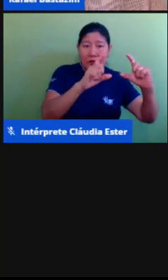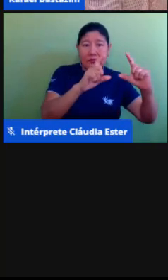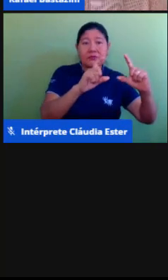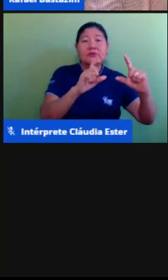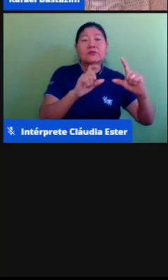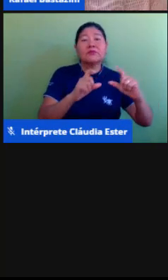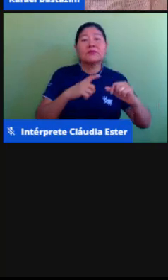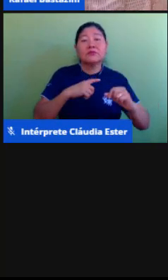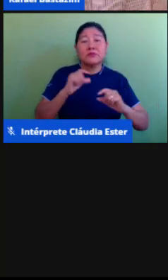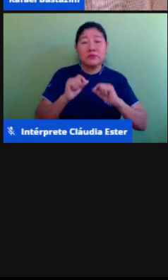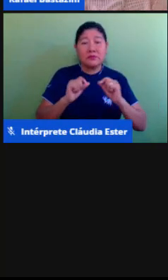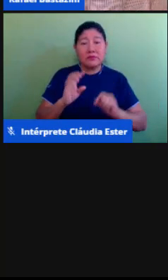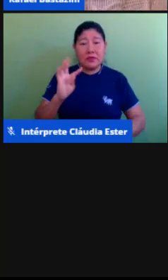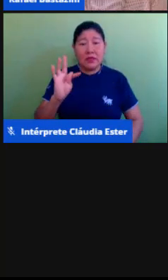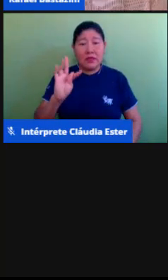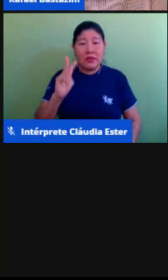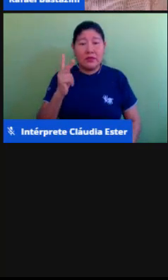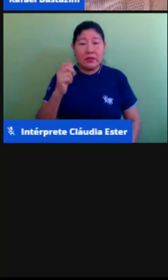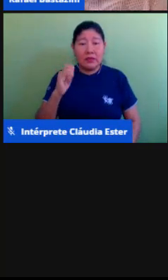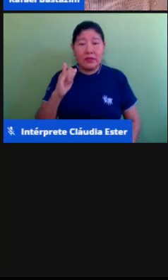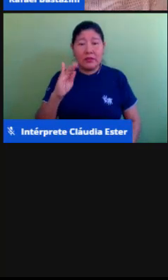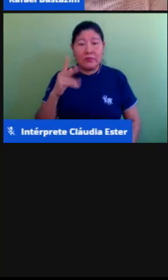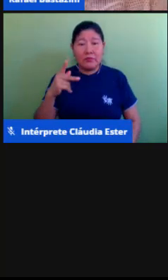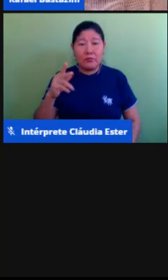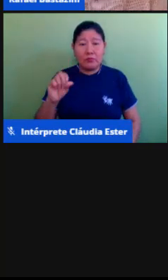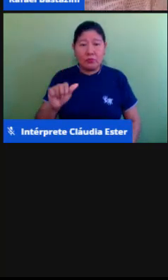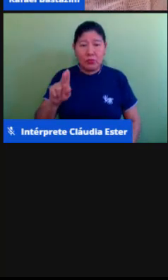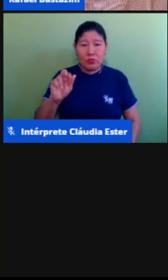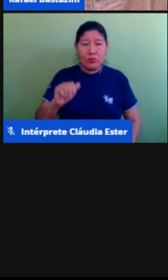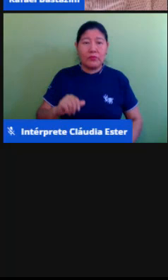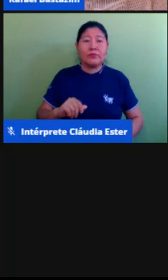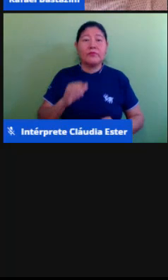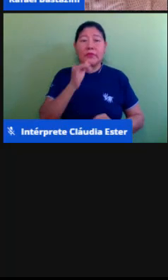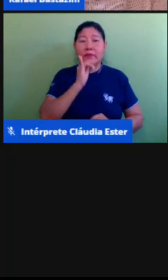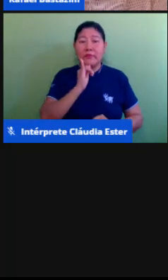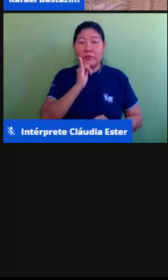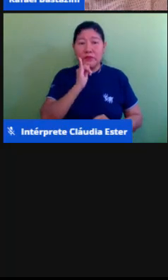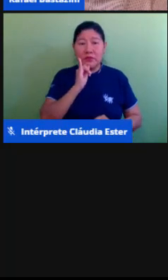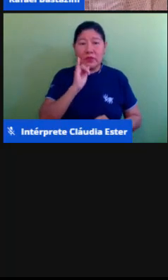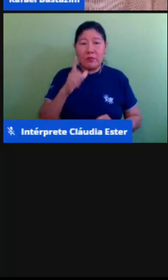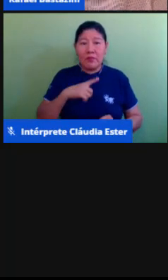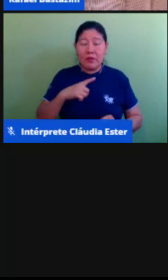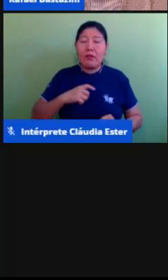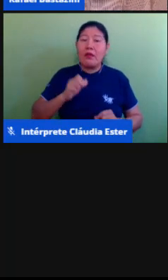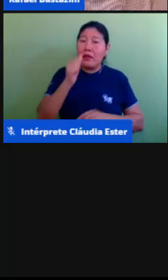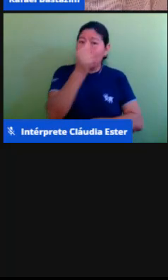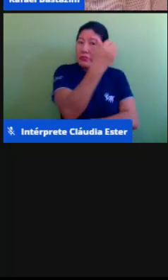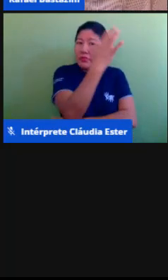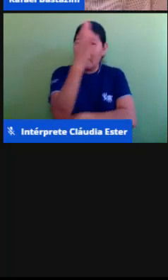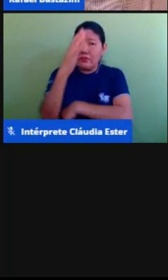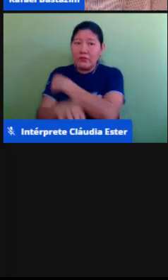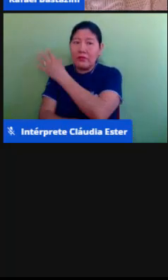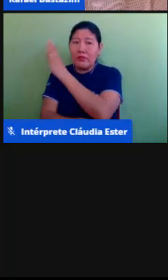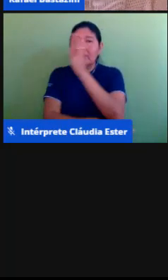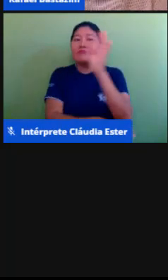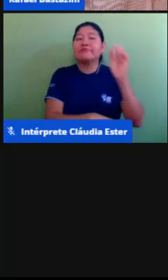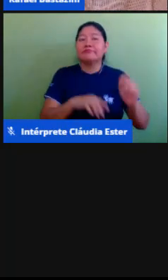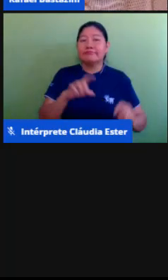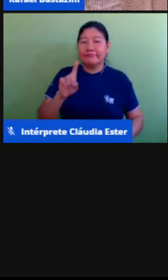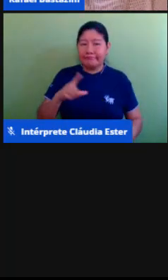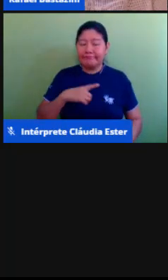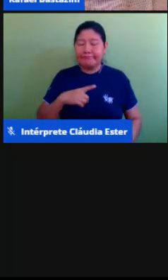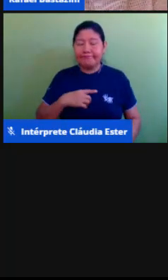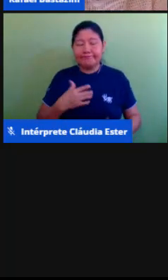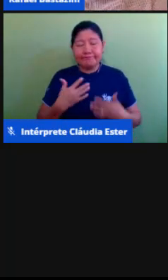vez, no espaço urbano, a paisagem ela é mais resistente, porque, como eu afirmei